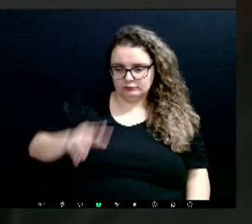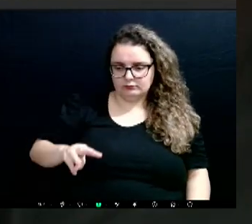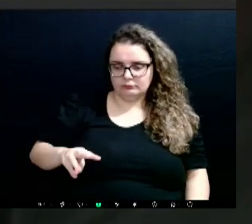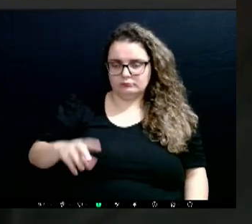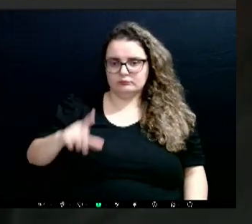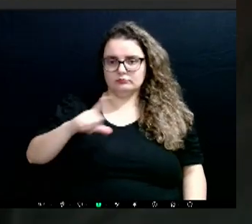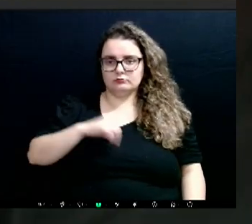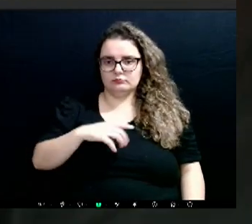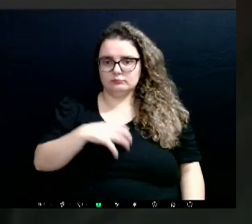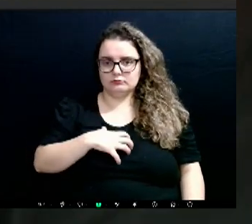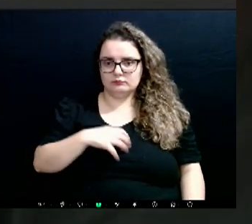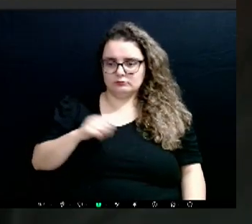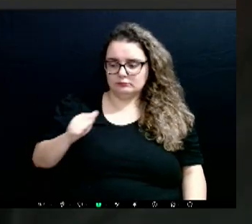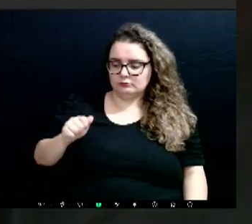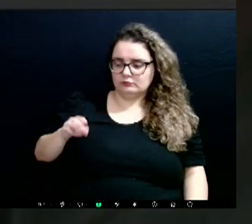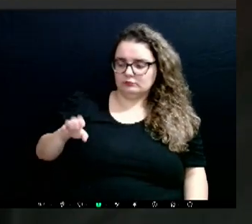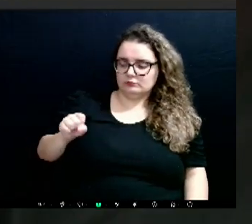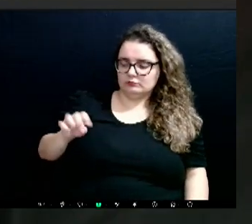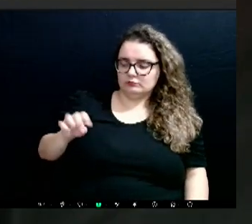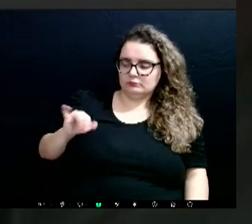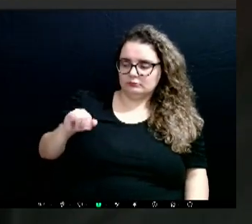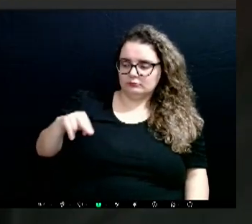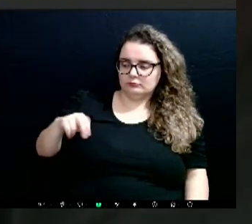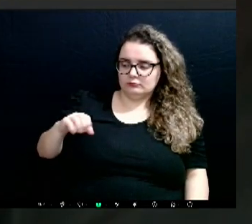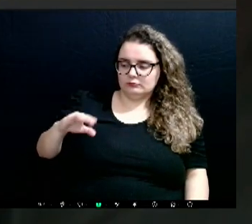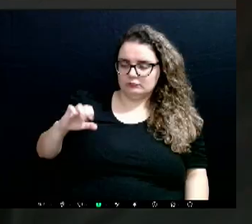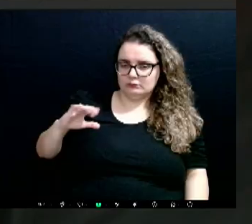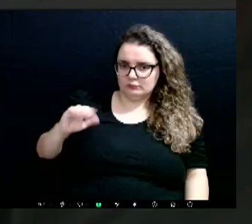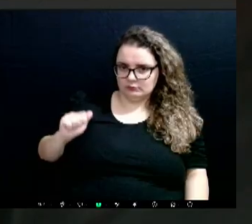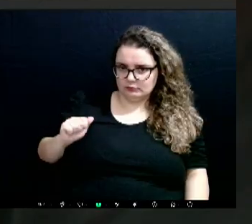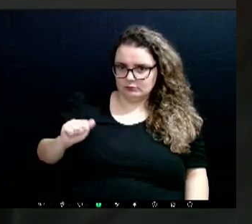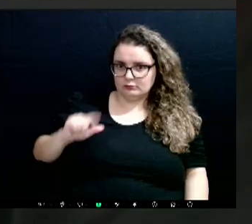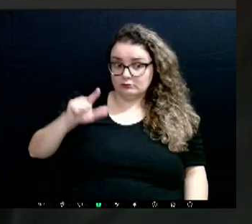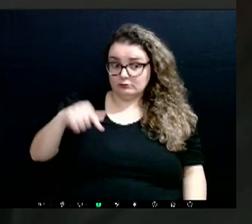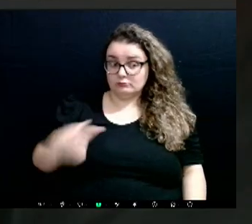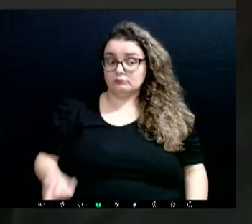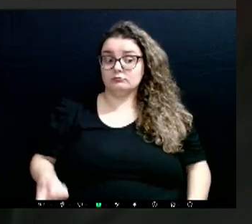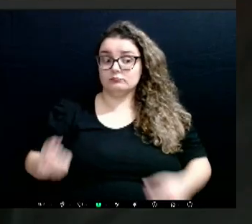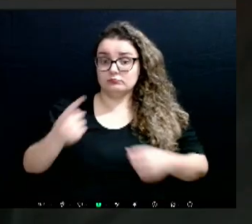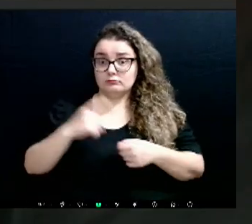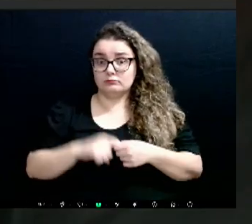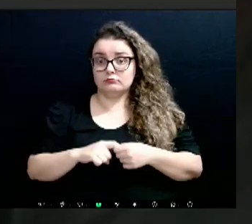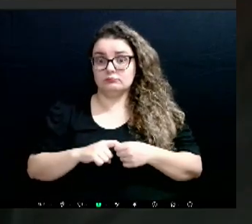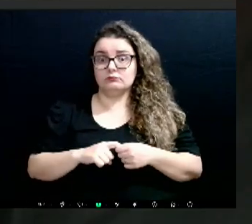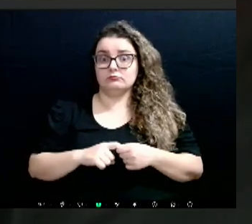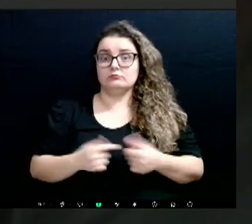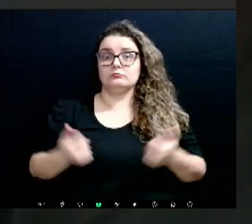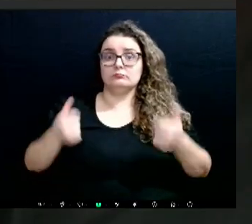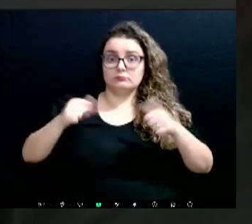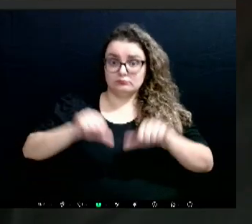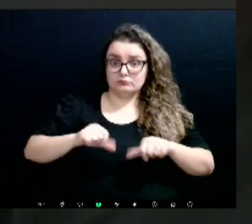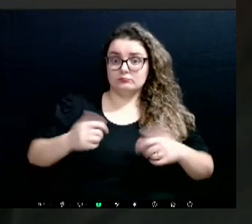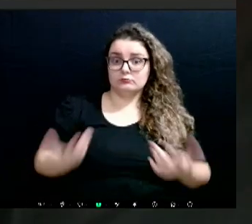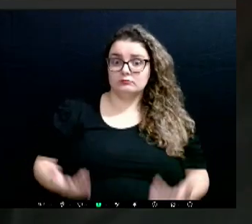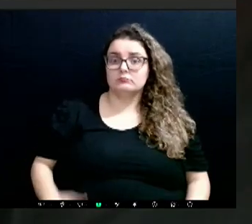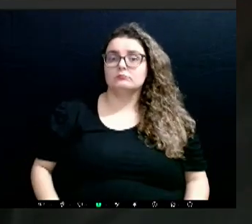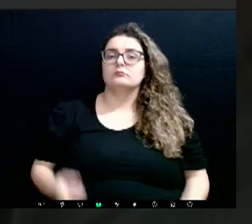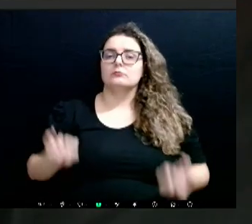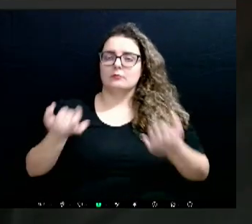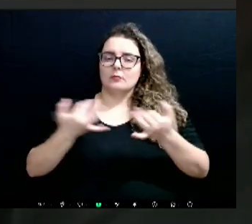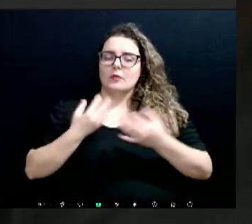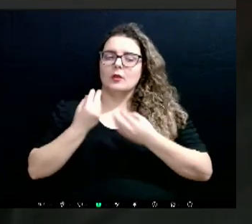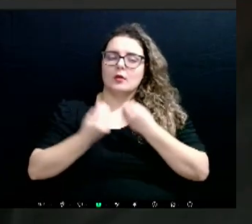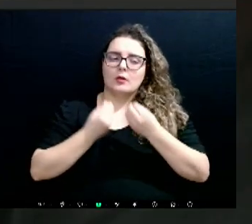de abstinência, e depois, quando eu voltar, vai ser pior ainda? Explica pra gente como é que nosso